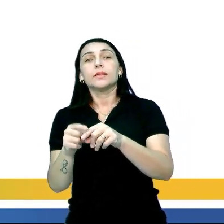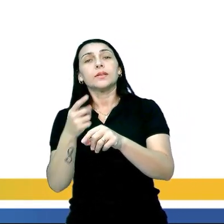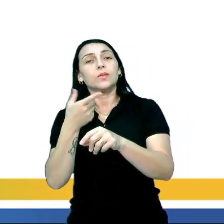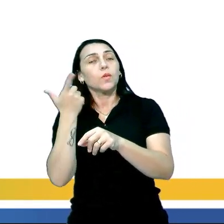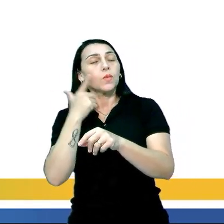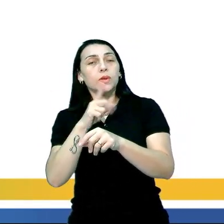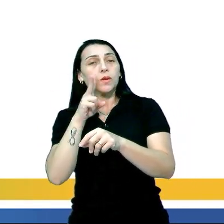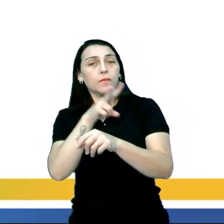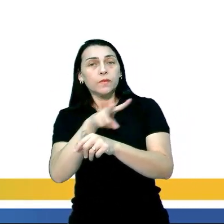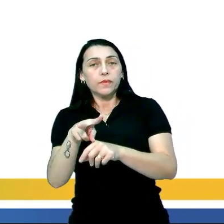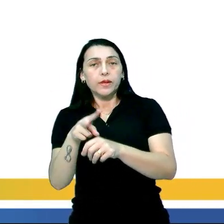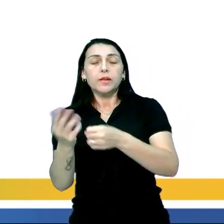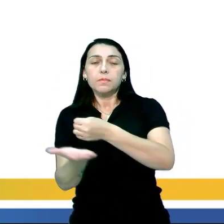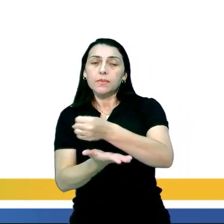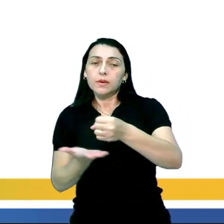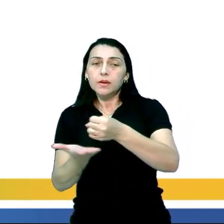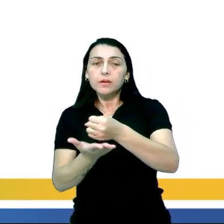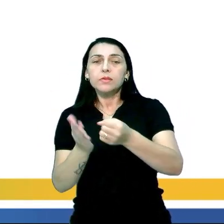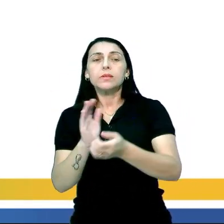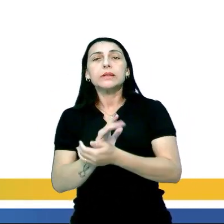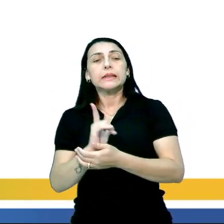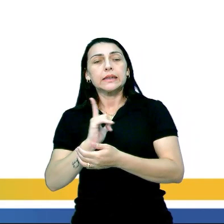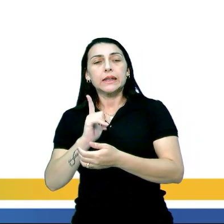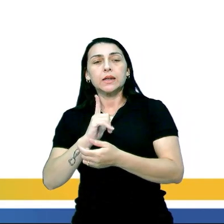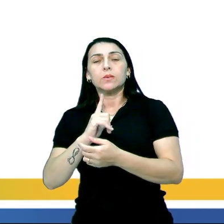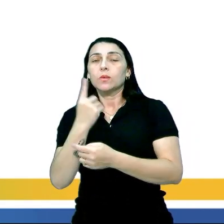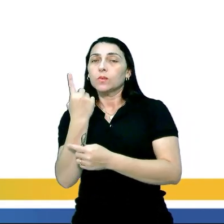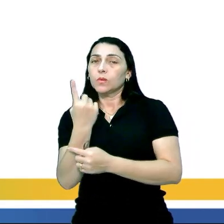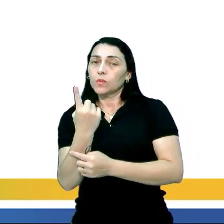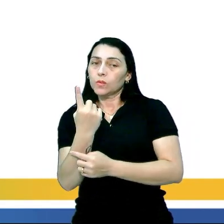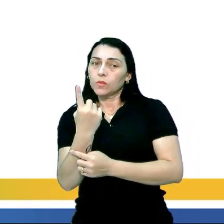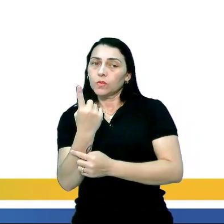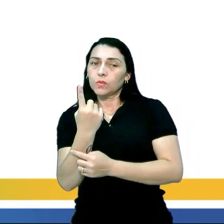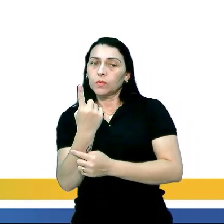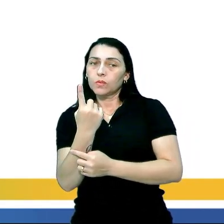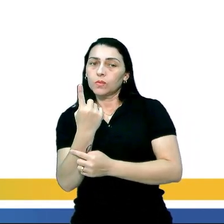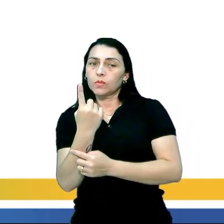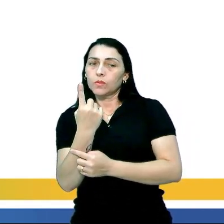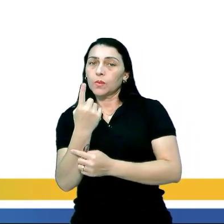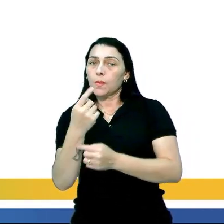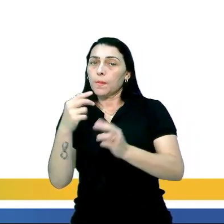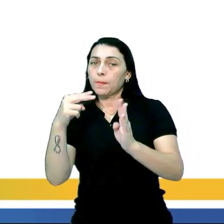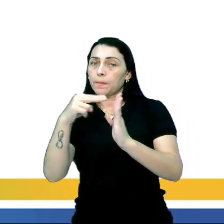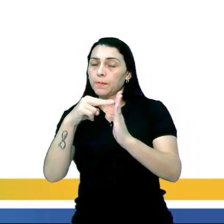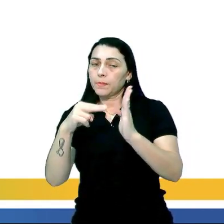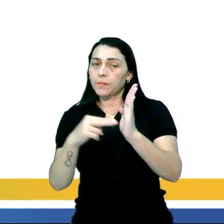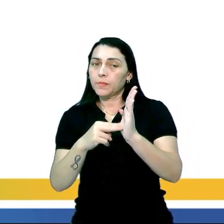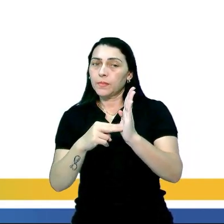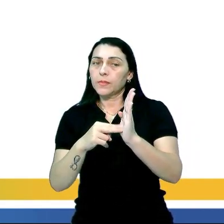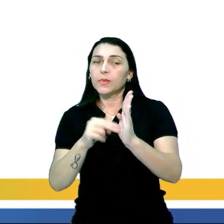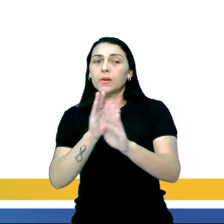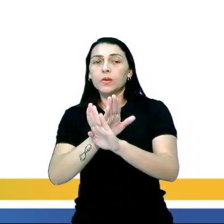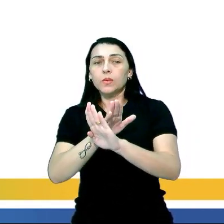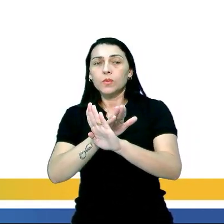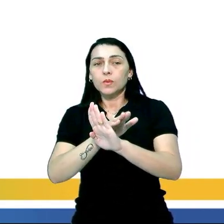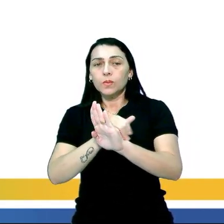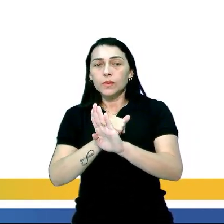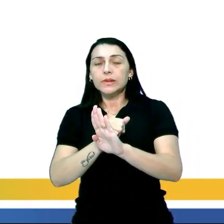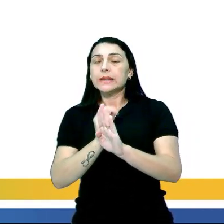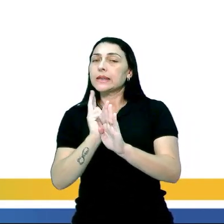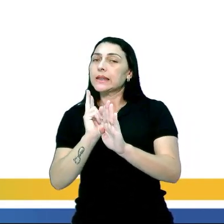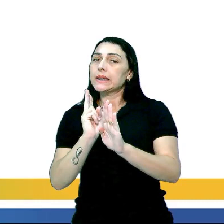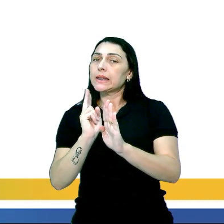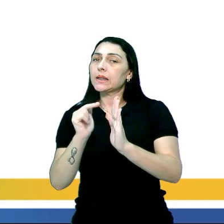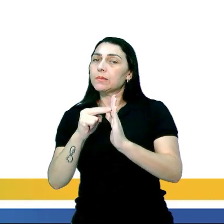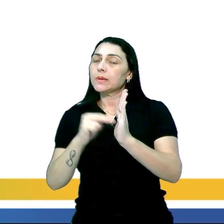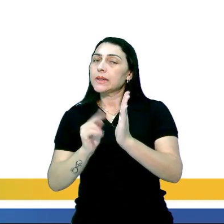nós não conseguimos ver. Então, nós temos aqui então que no prisma e no antiprisma sempre